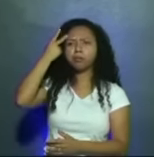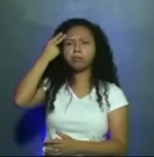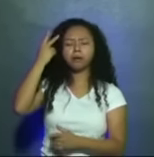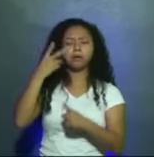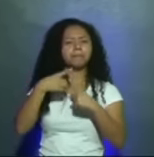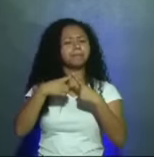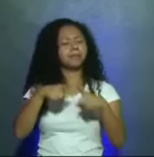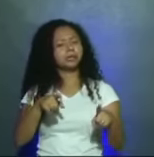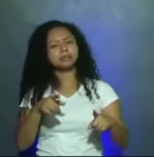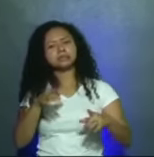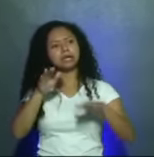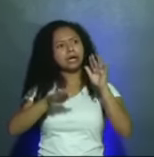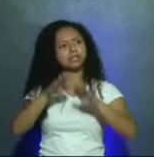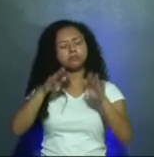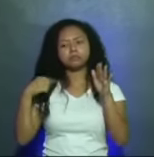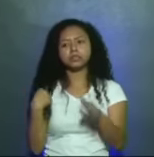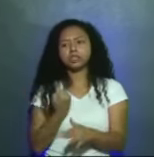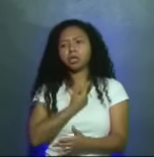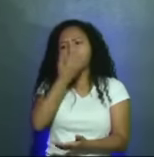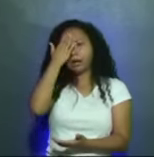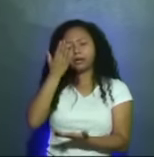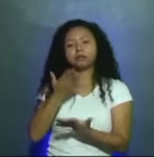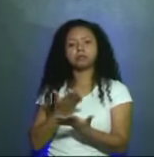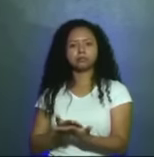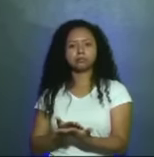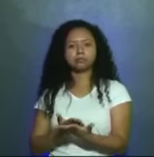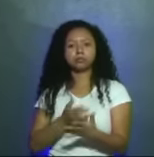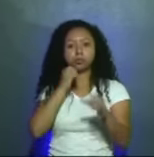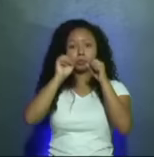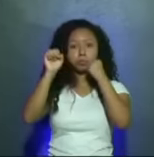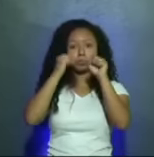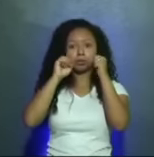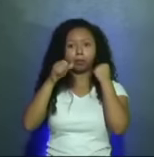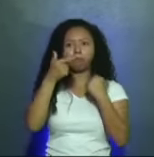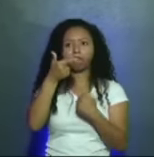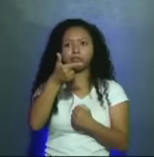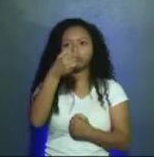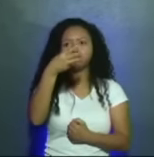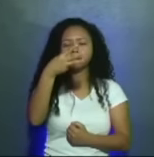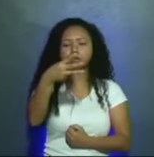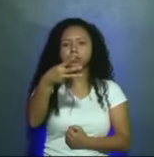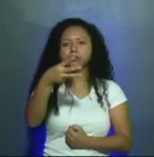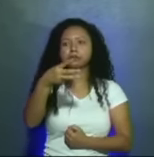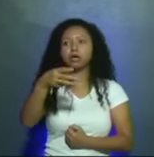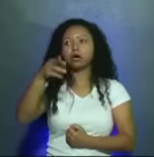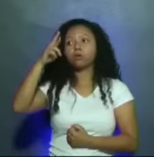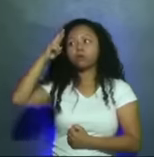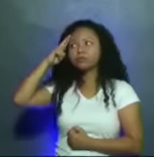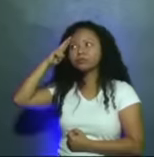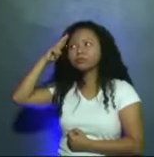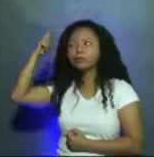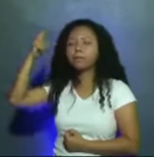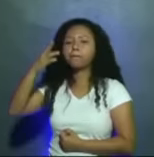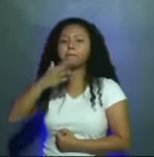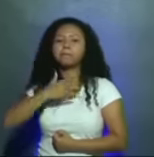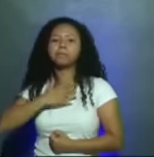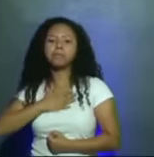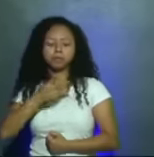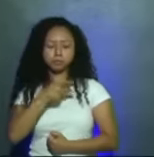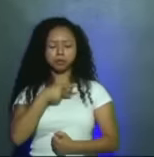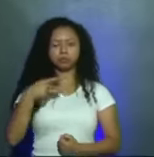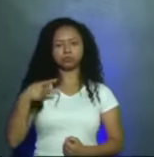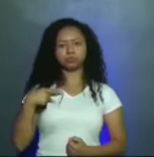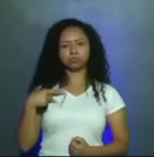tomamos posse dela? O Senhor é o meu pastor e o quê?